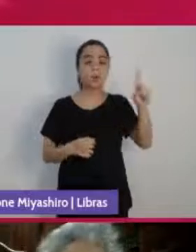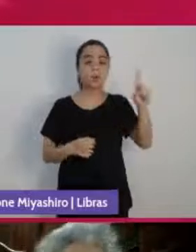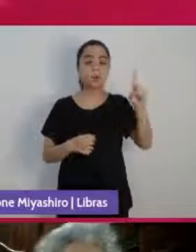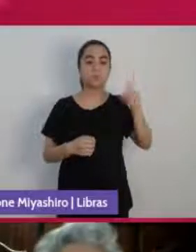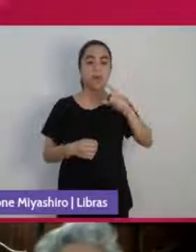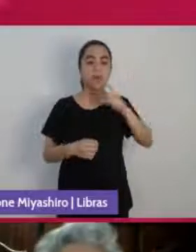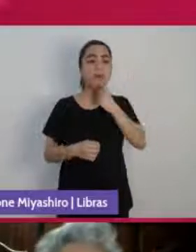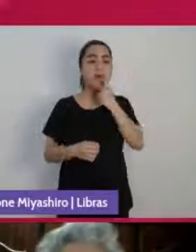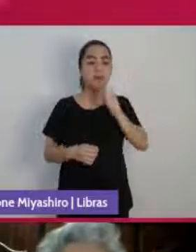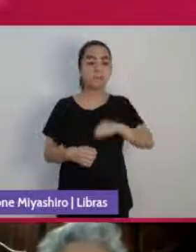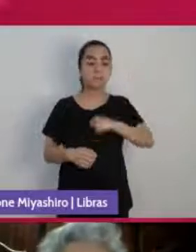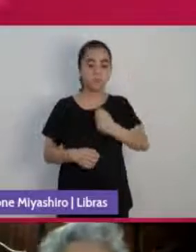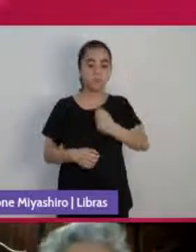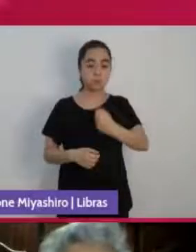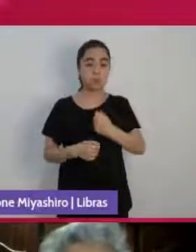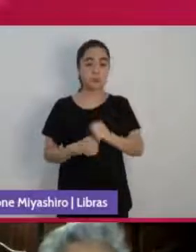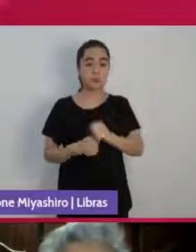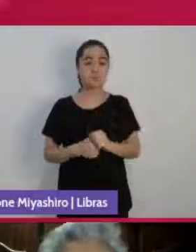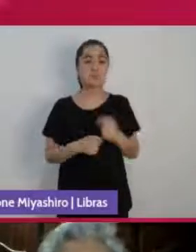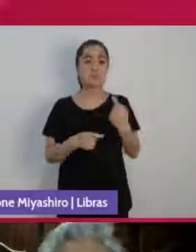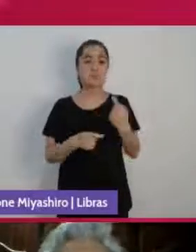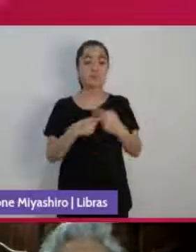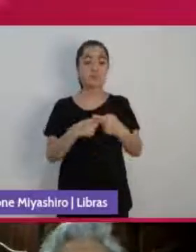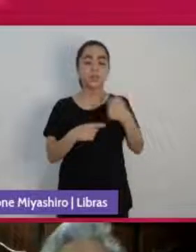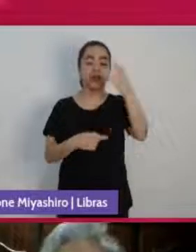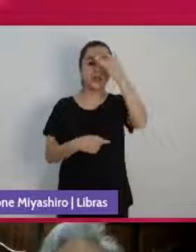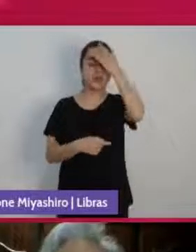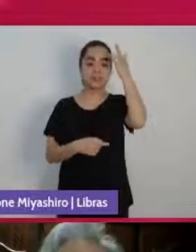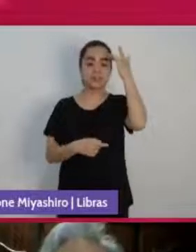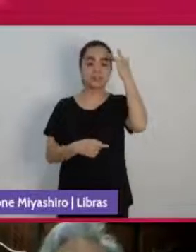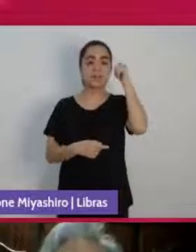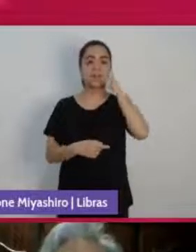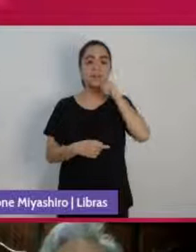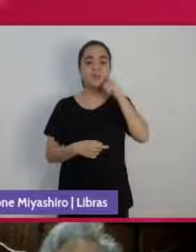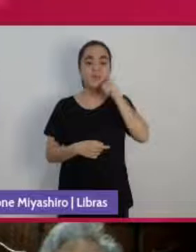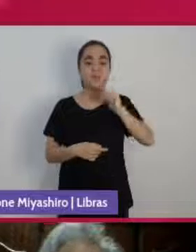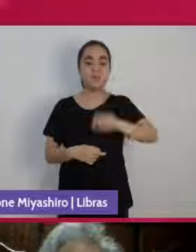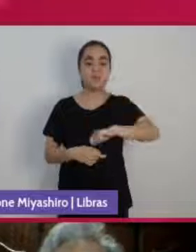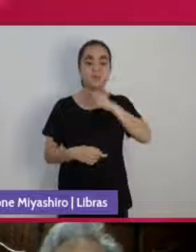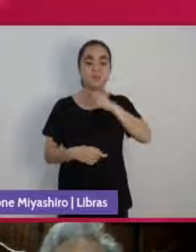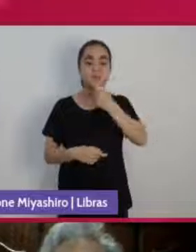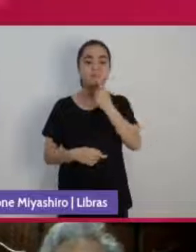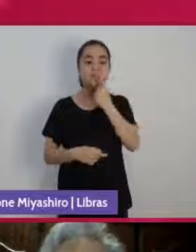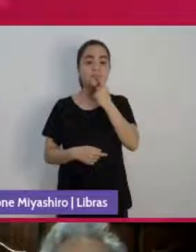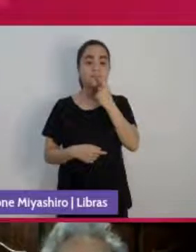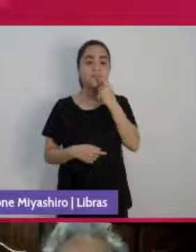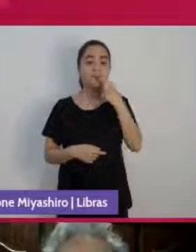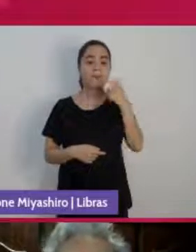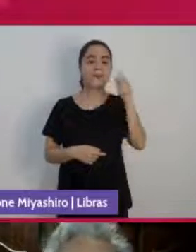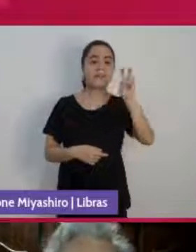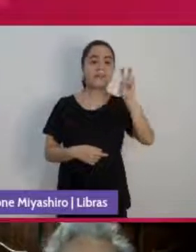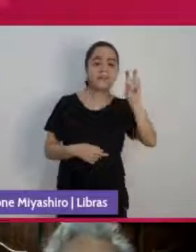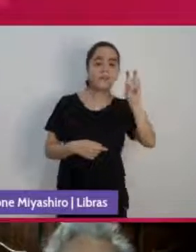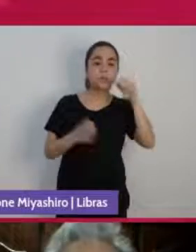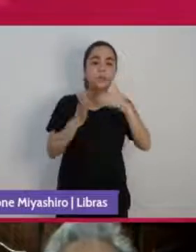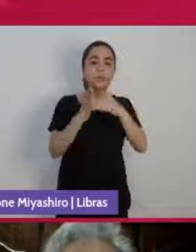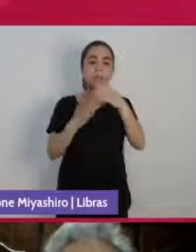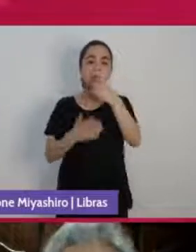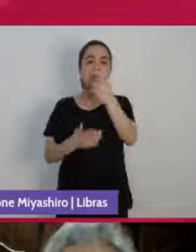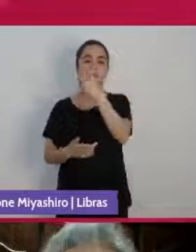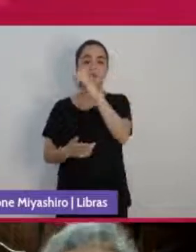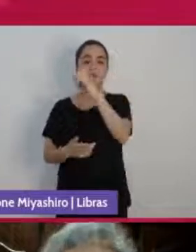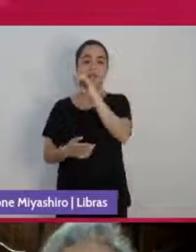de mamografia para as pacientes que menstruam, que ela faça o exame entre o 5º e o 10º dia do